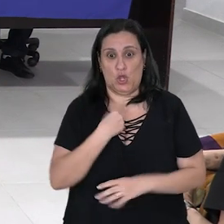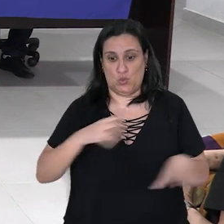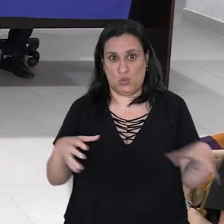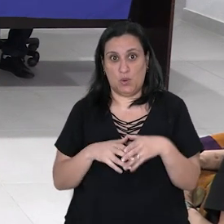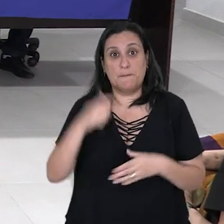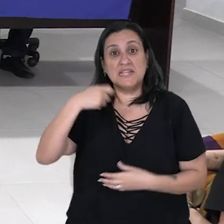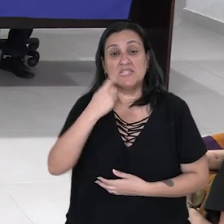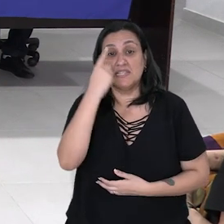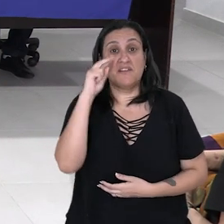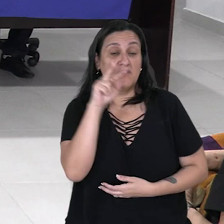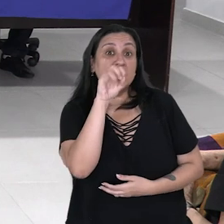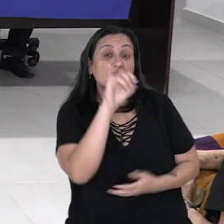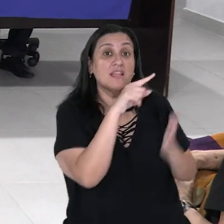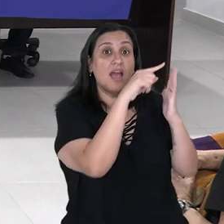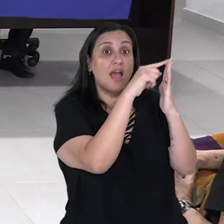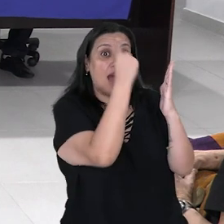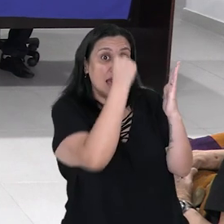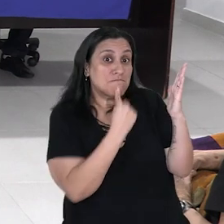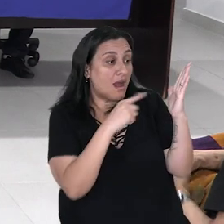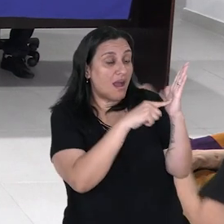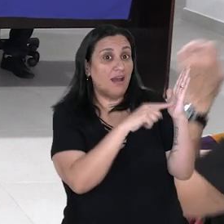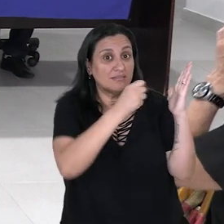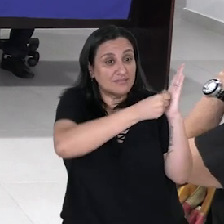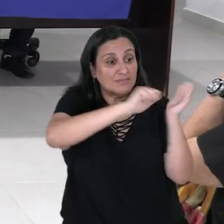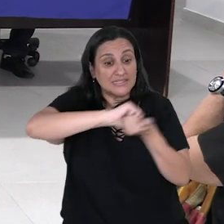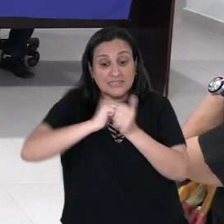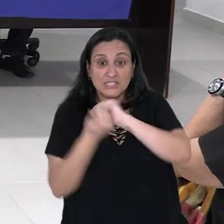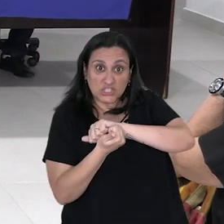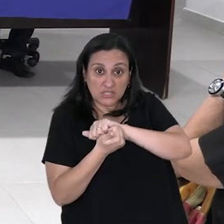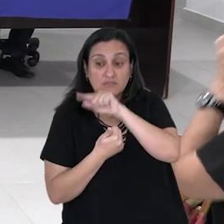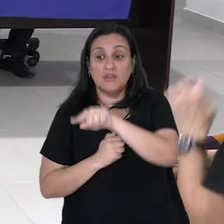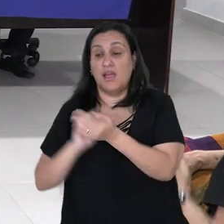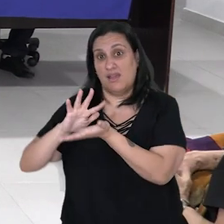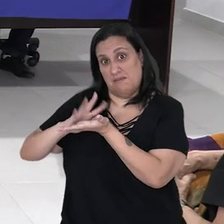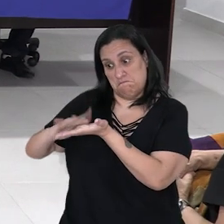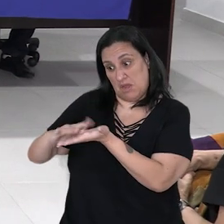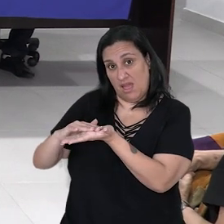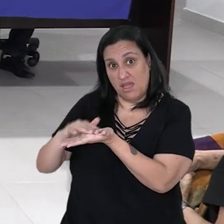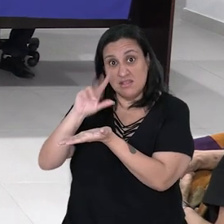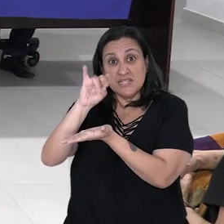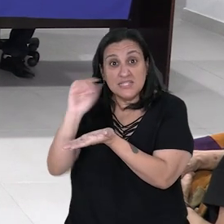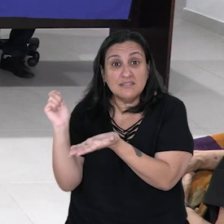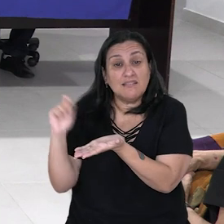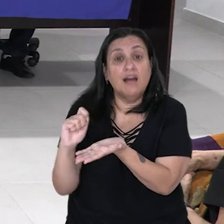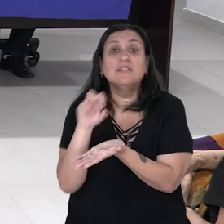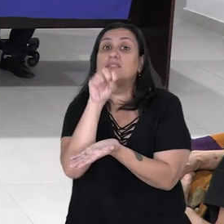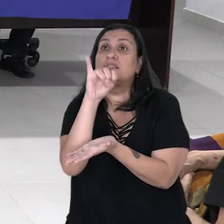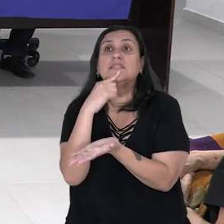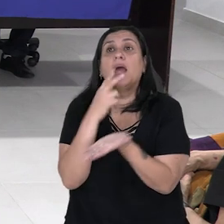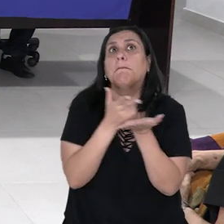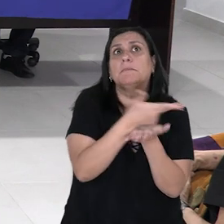avaliar quais são as imagens, né? Quais são as fotografias, o desenho,